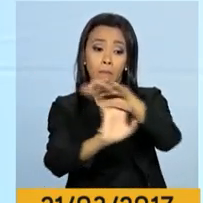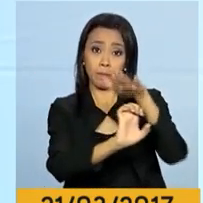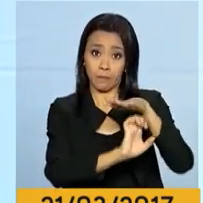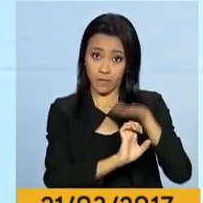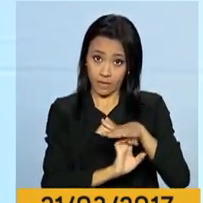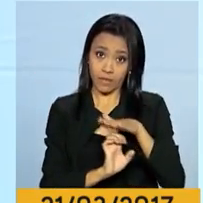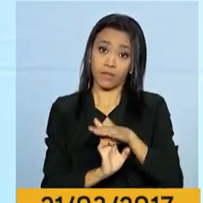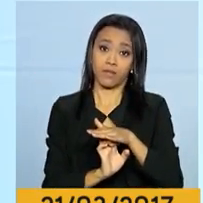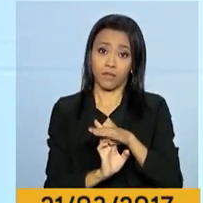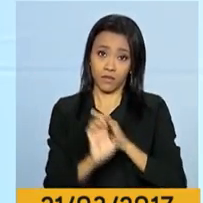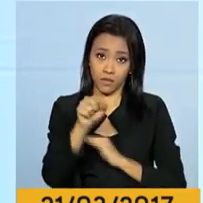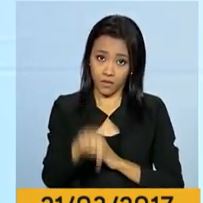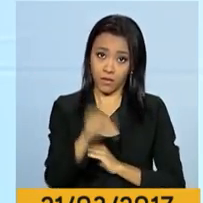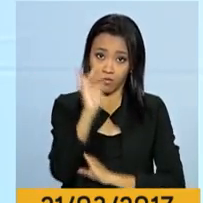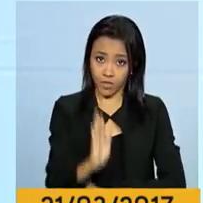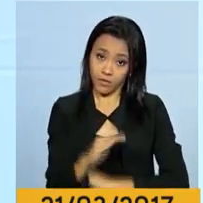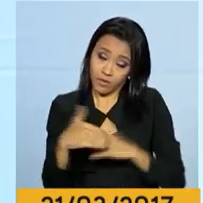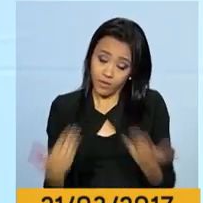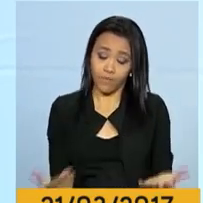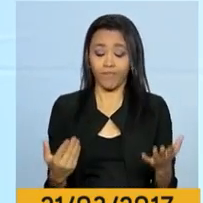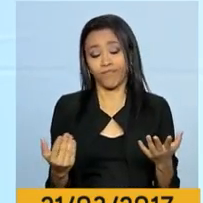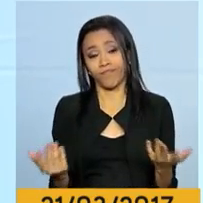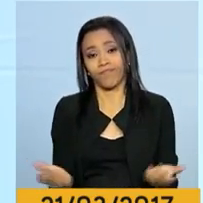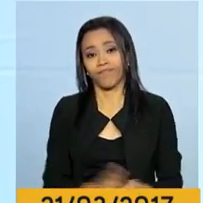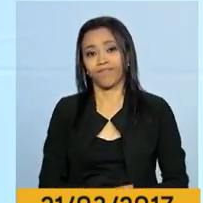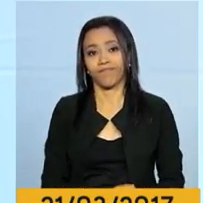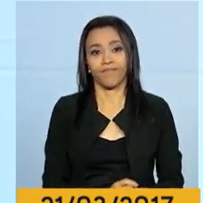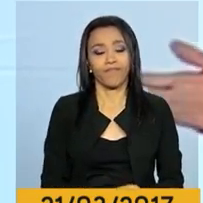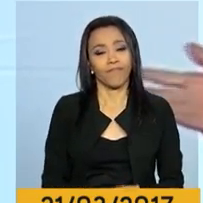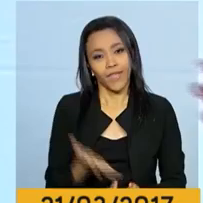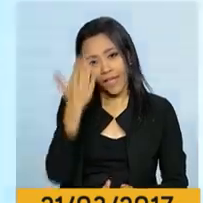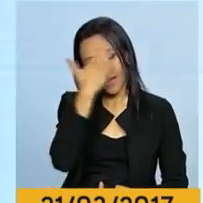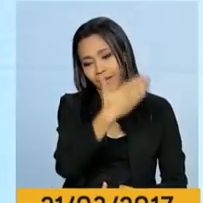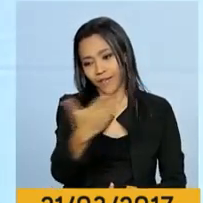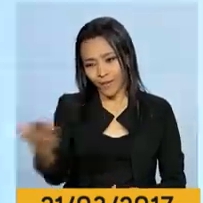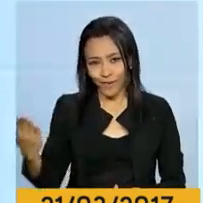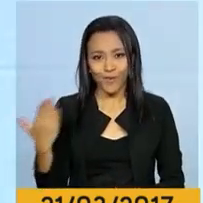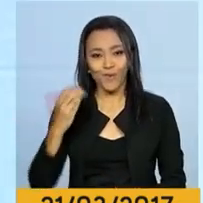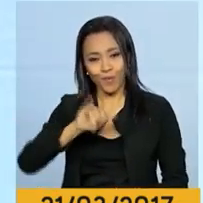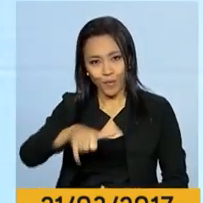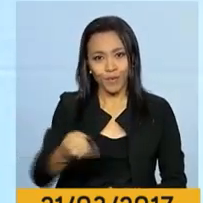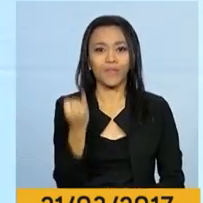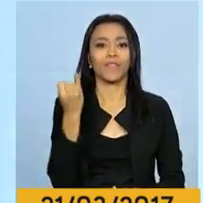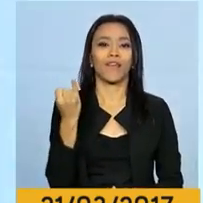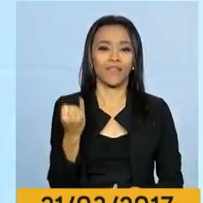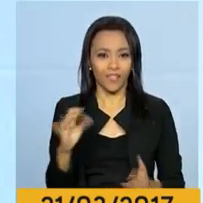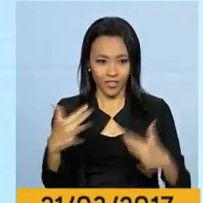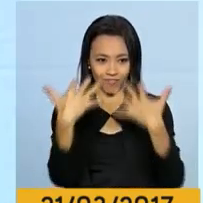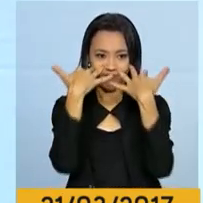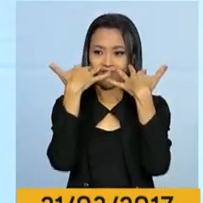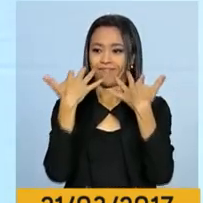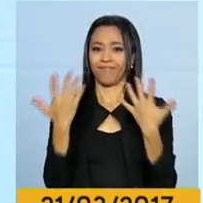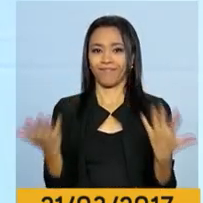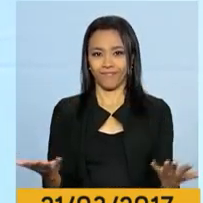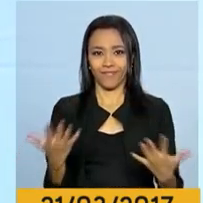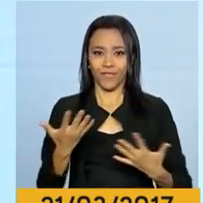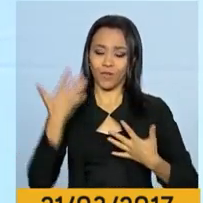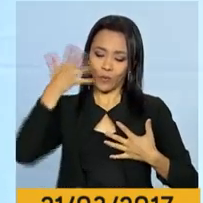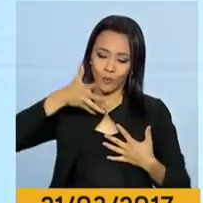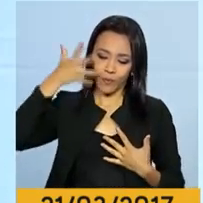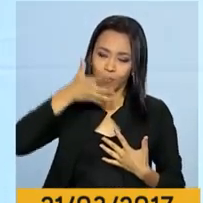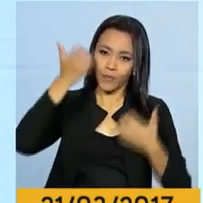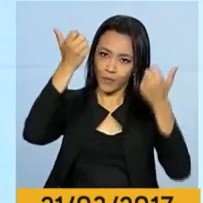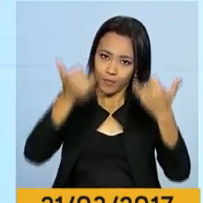aqui no nosso país. Enfim, eu agradeço muitíssimo a oportunidade que estou tendo de lhes dirigir a